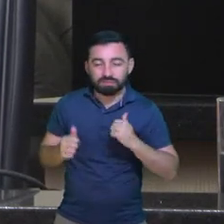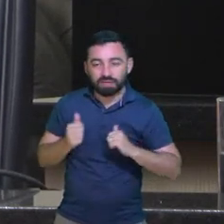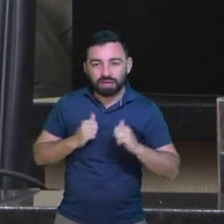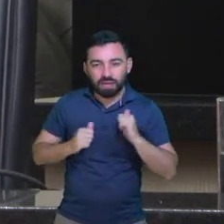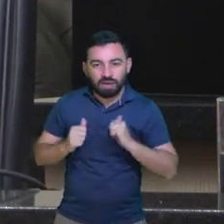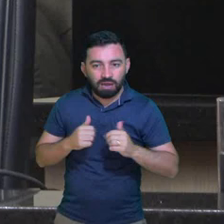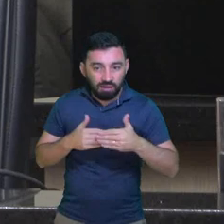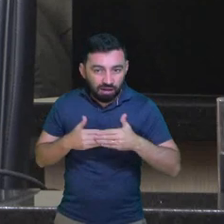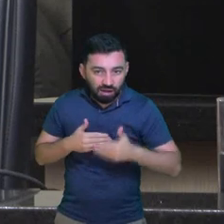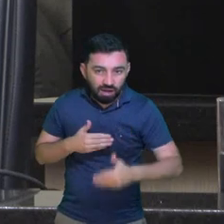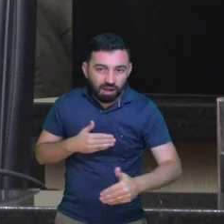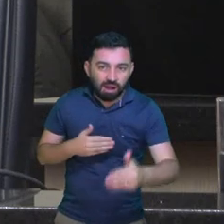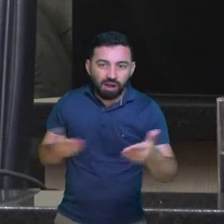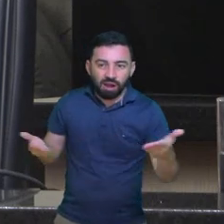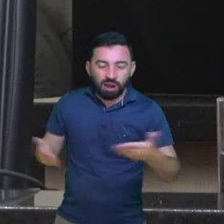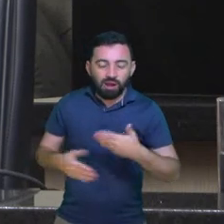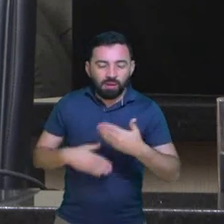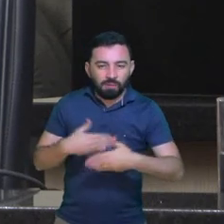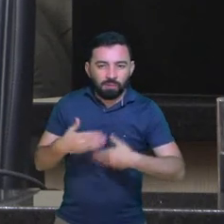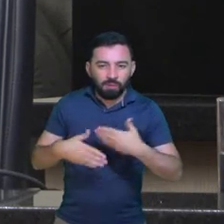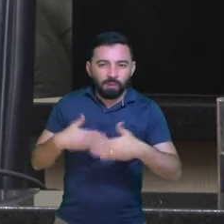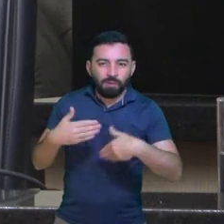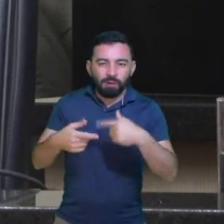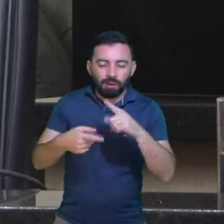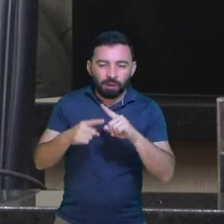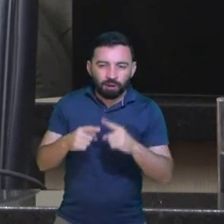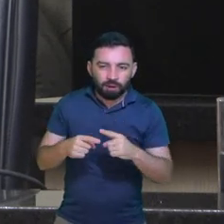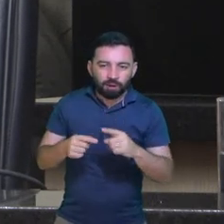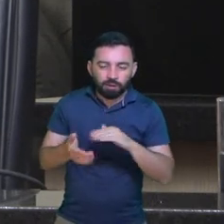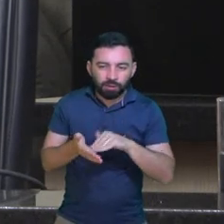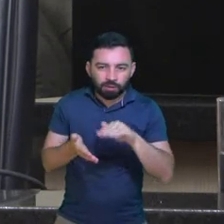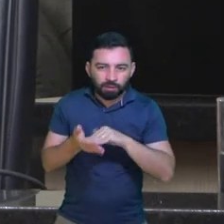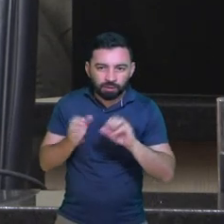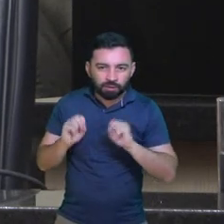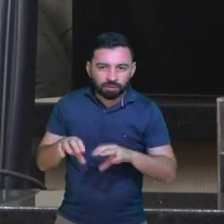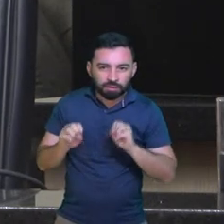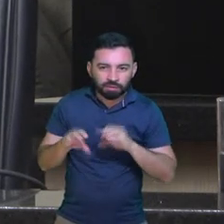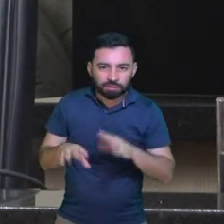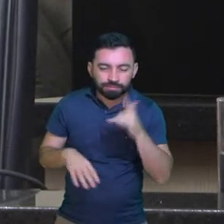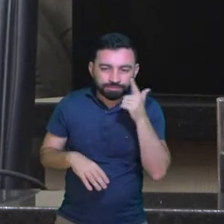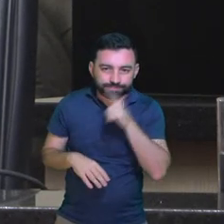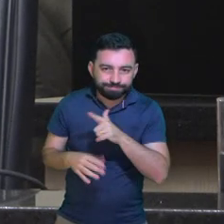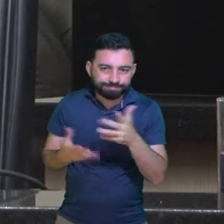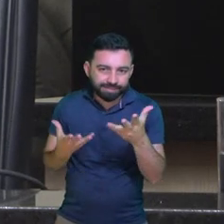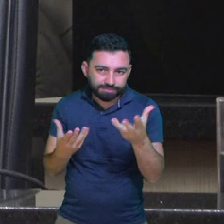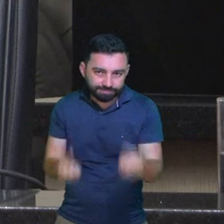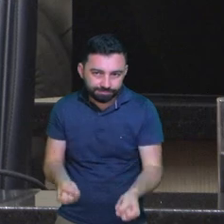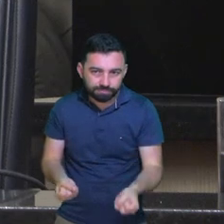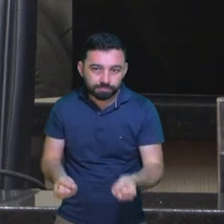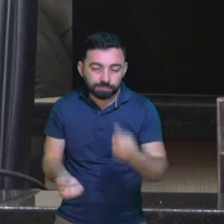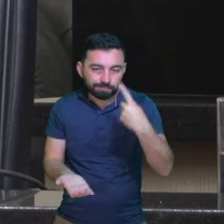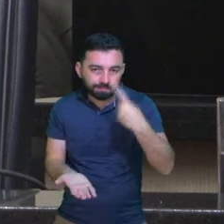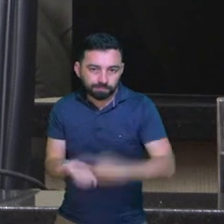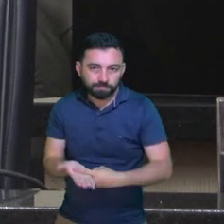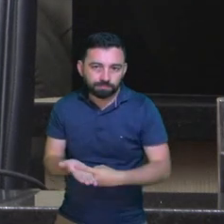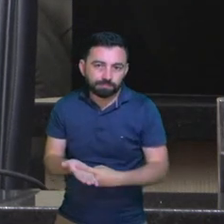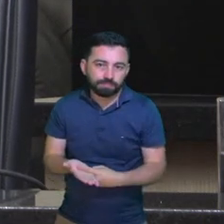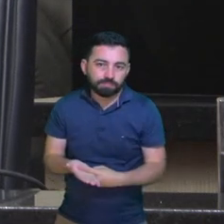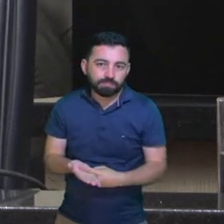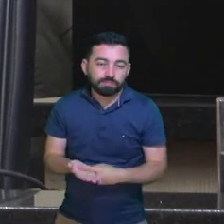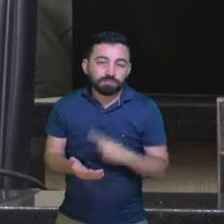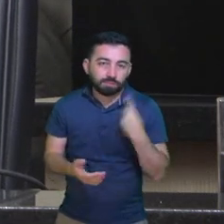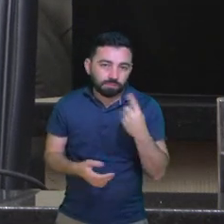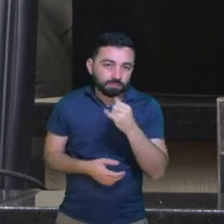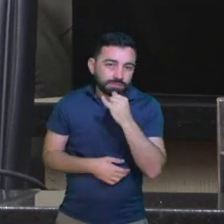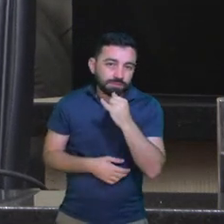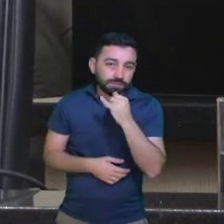partir daqui construir essa articulação que a secretaria da educação assuma também esse compromisso né Nós por exemplo lá